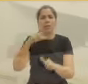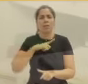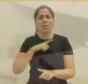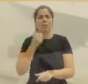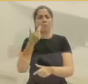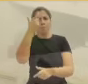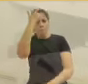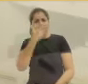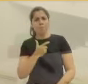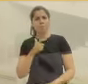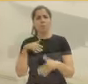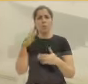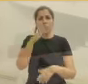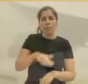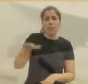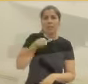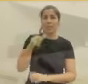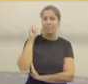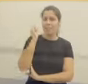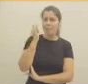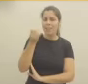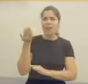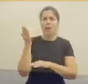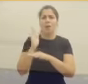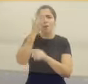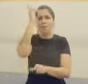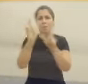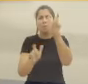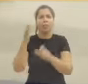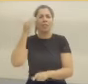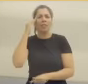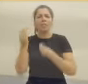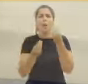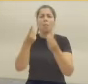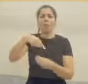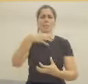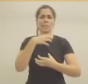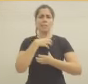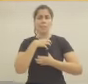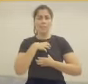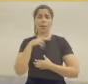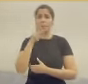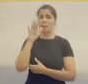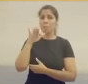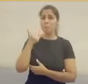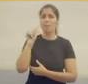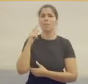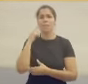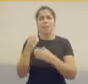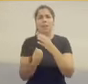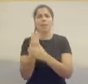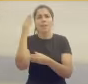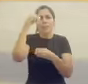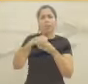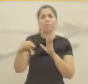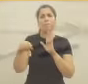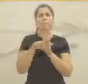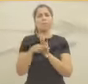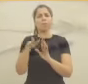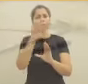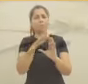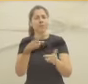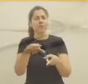tiveram esse comportamento quando criança, esses depoimentos ajudam a gente a entender como que eles se sentem, os pais vão criar dentro